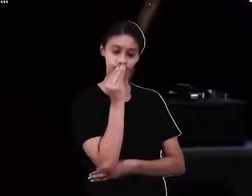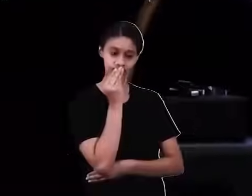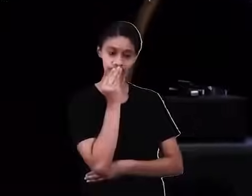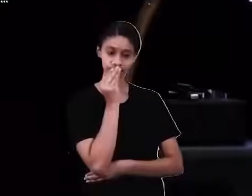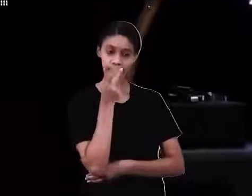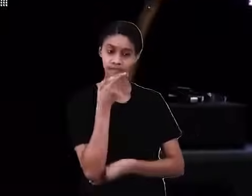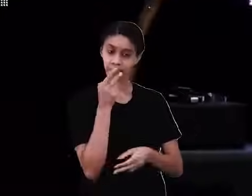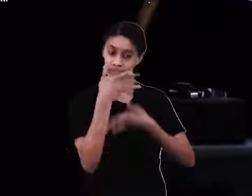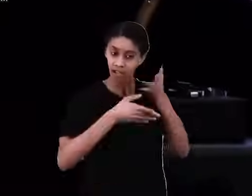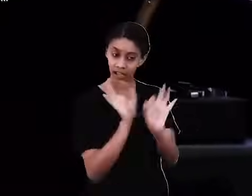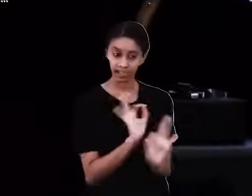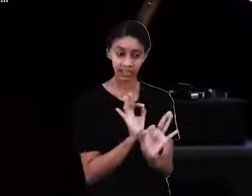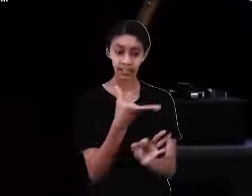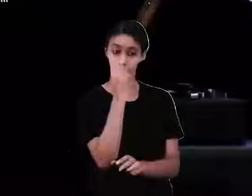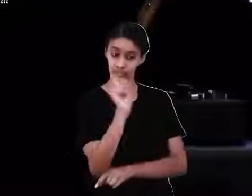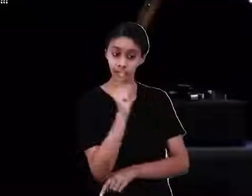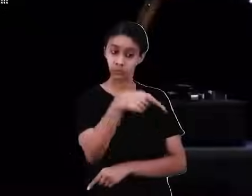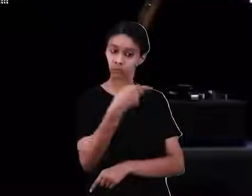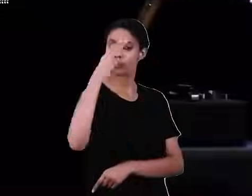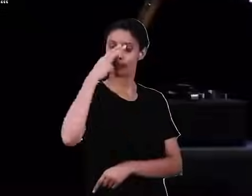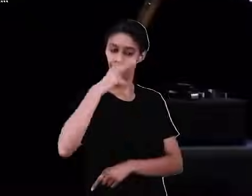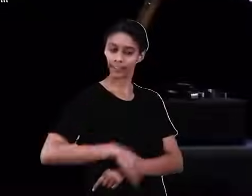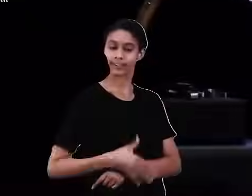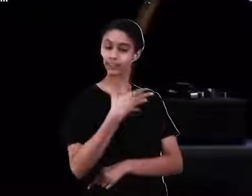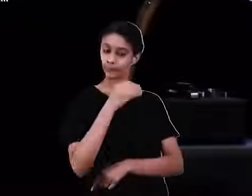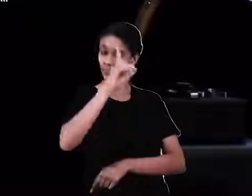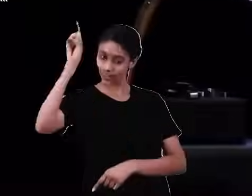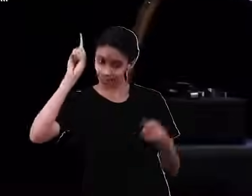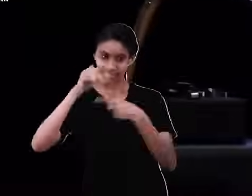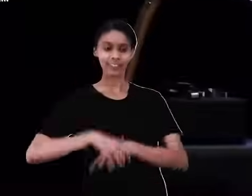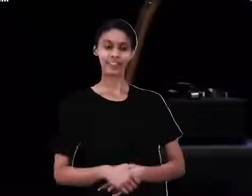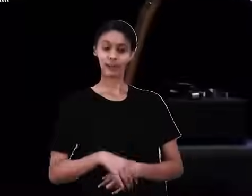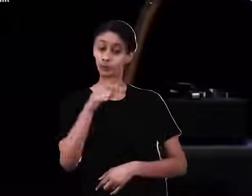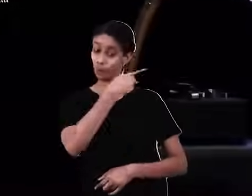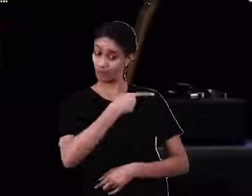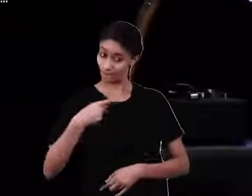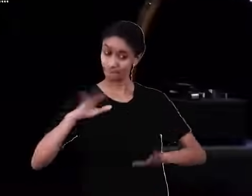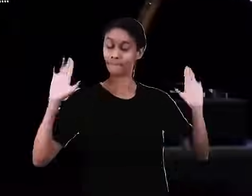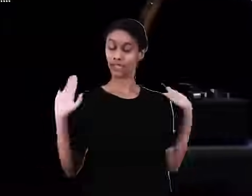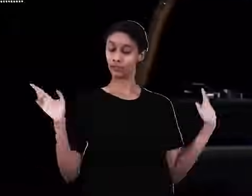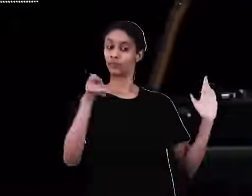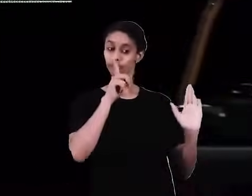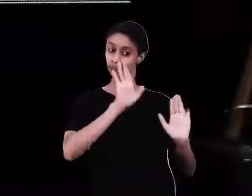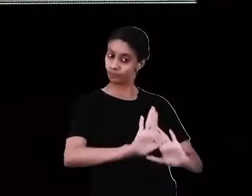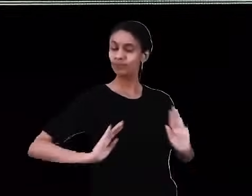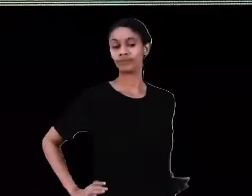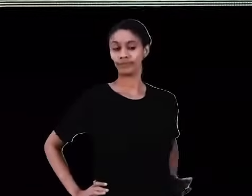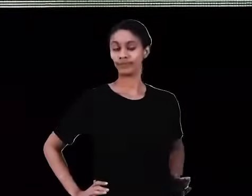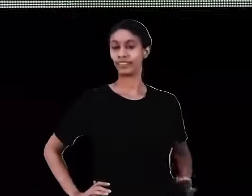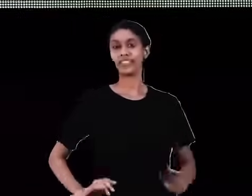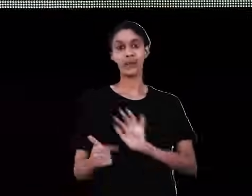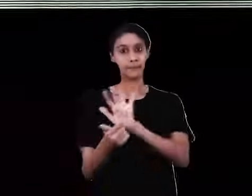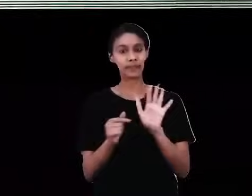Não esquece, tu és filha de Deus. Tu é crente. Tu é pastora, eu eita mesmo. Não dá pra eu